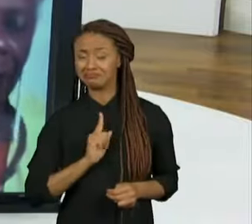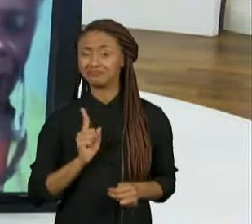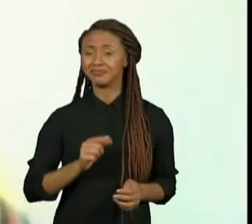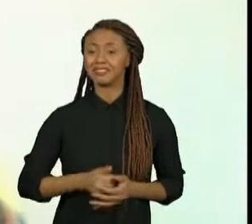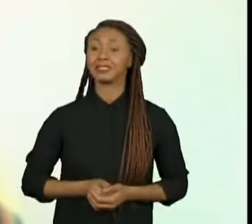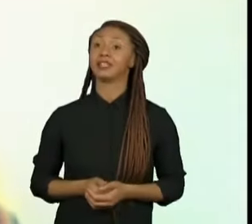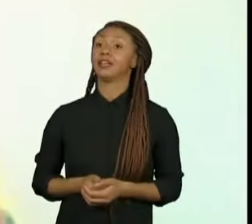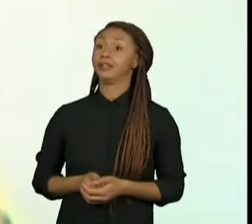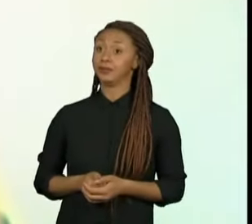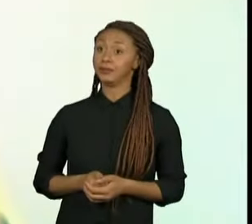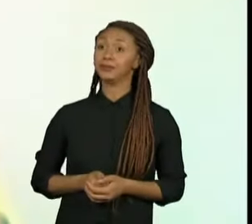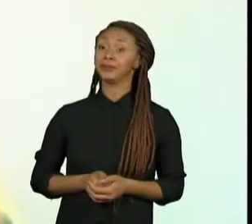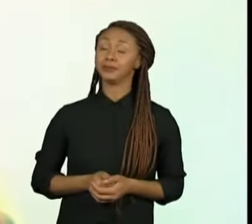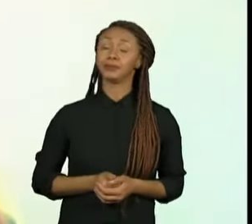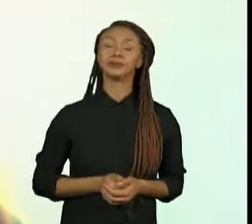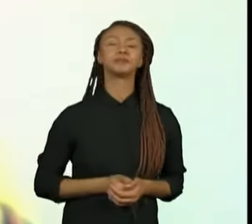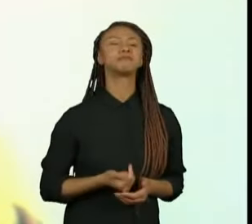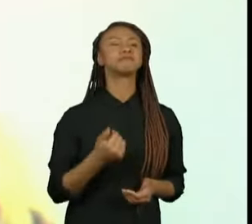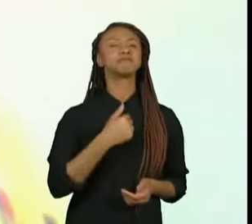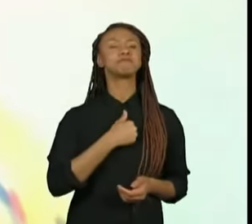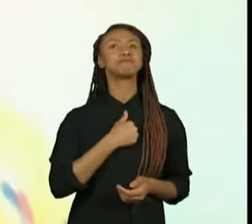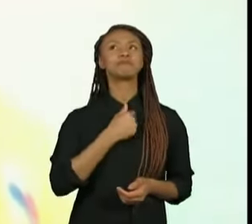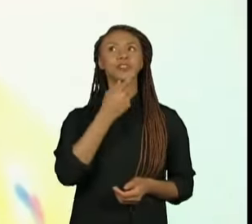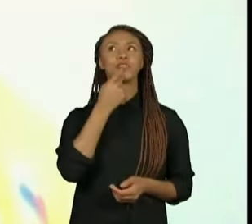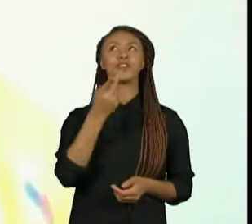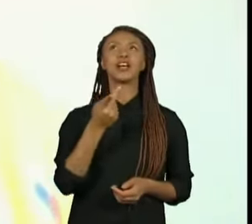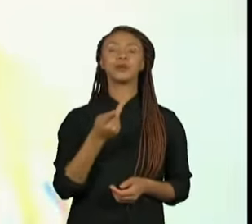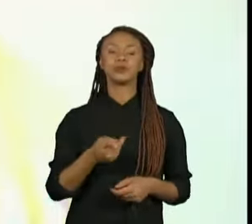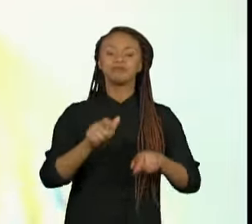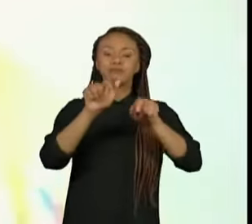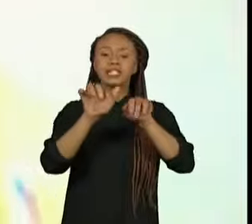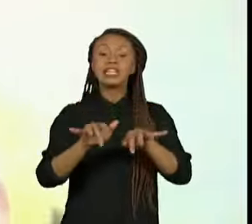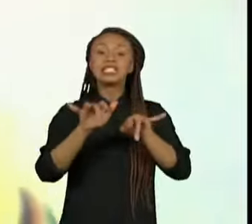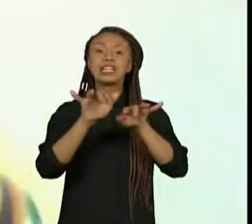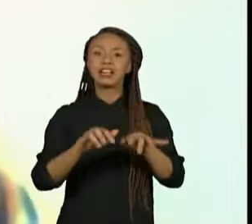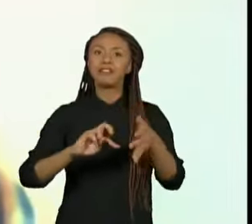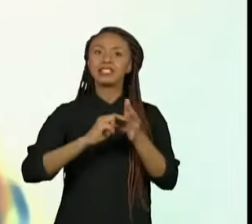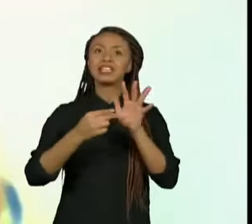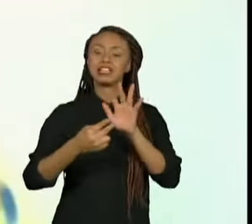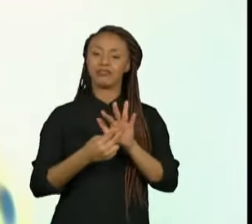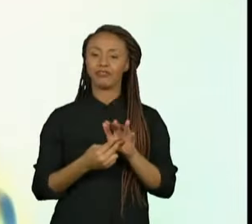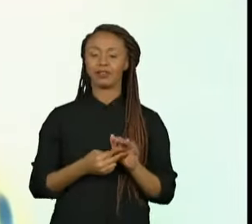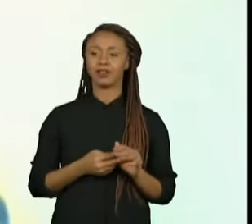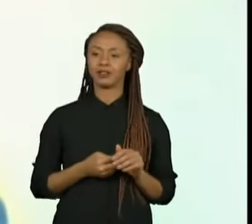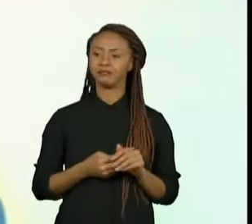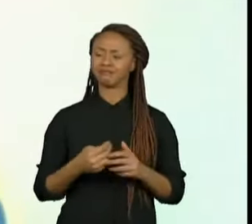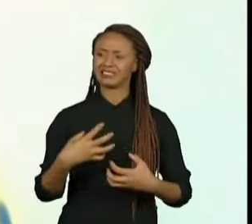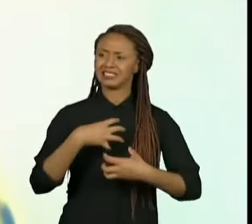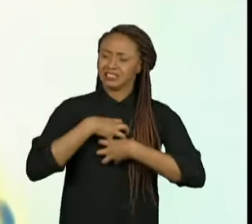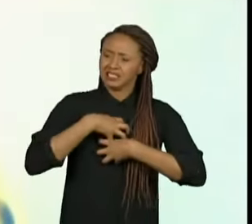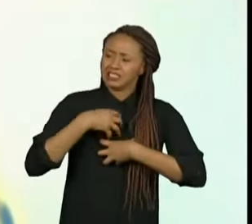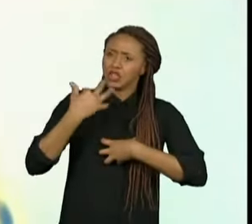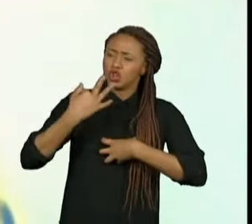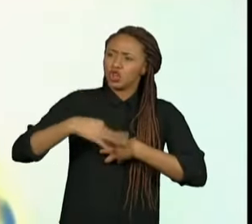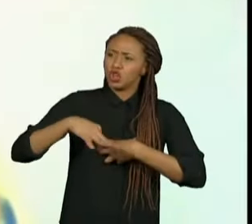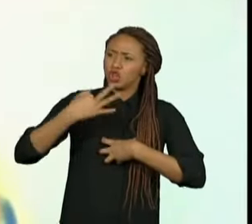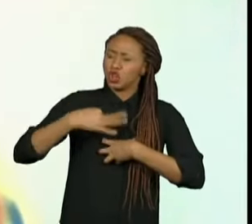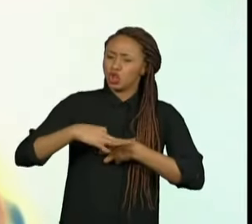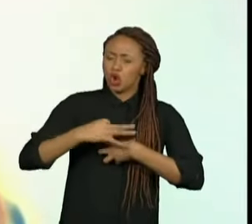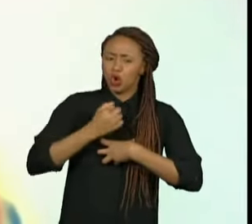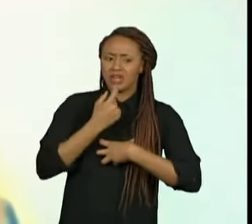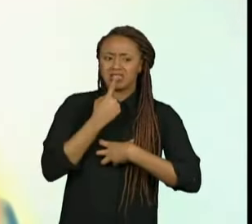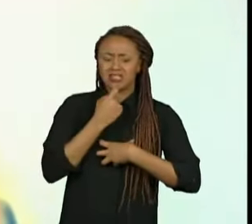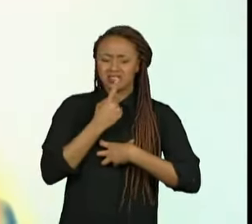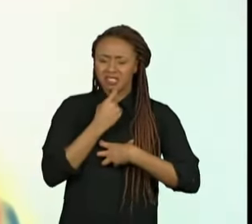Olha, quando eu digo escrever é uma maneira de sangrar, é uma maneira de sangrar,